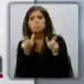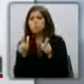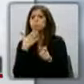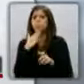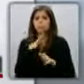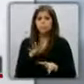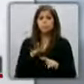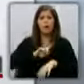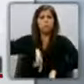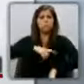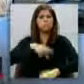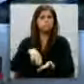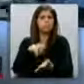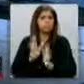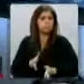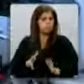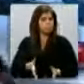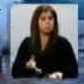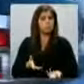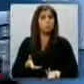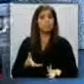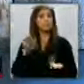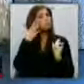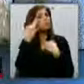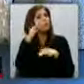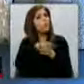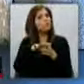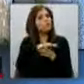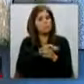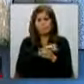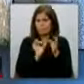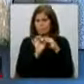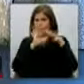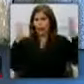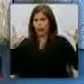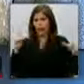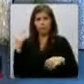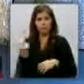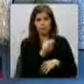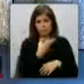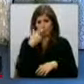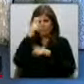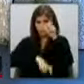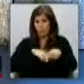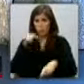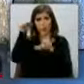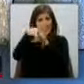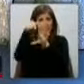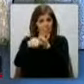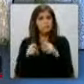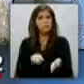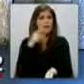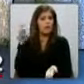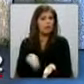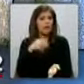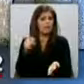sem longos tempos de espera. Uma normalidade contrariada por vários utentes. Lá dentro, espera-se muito